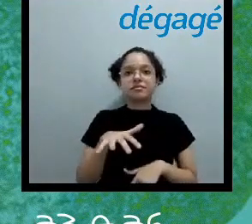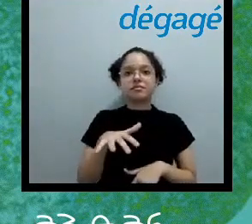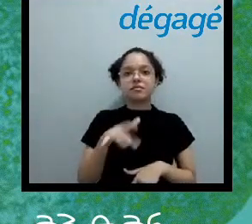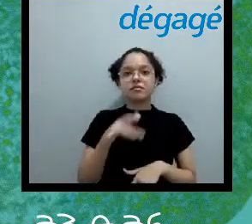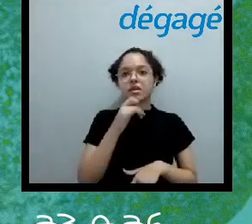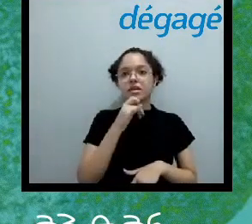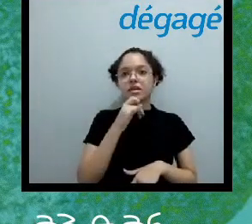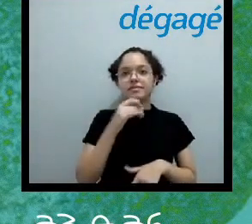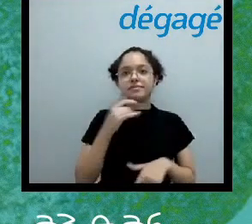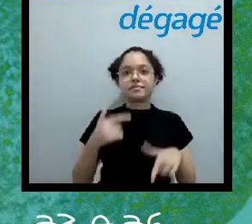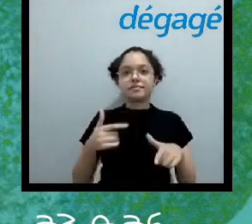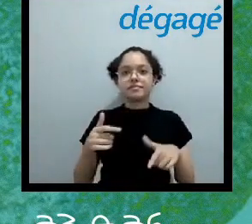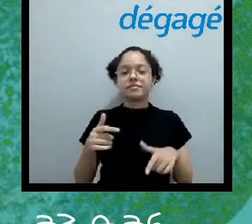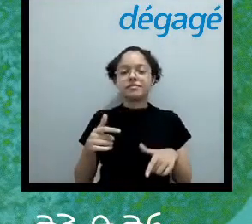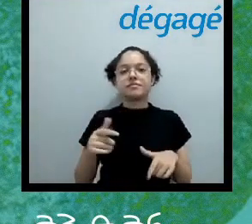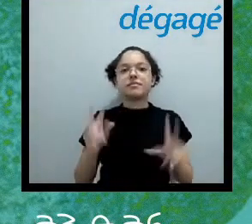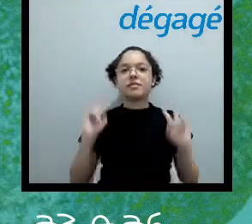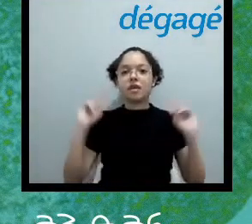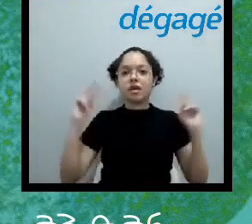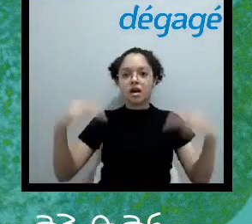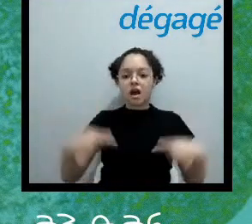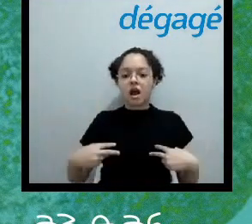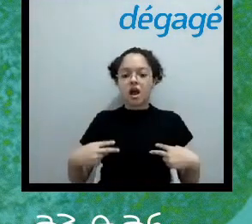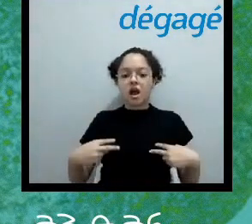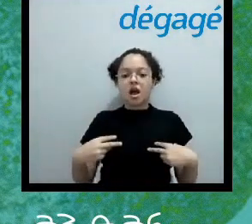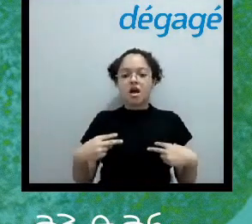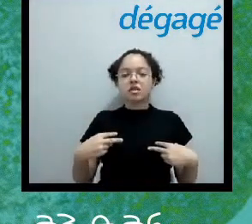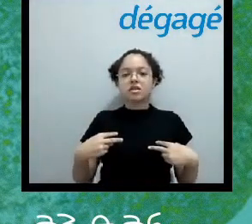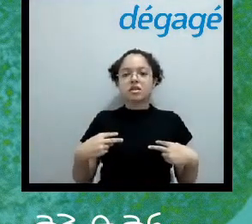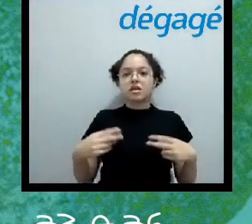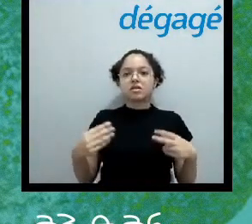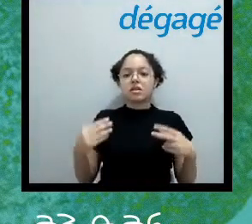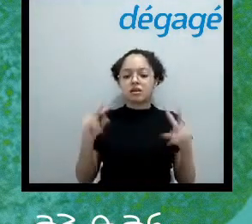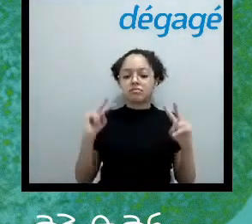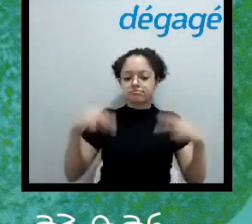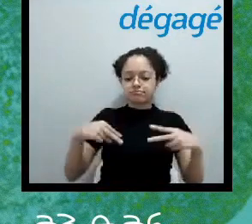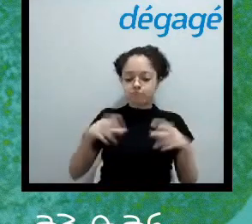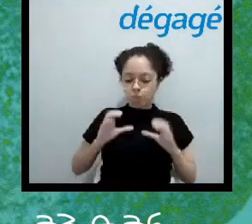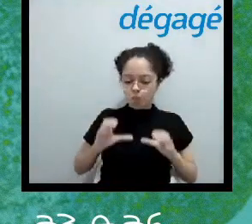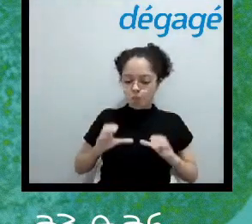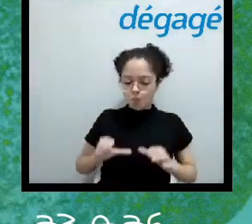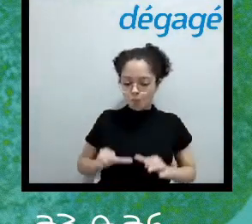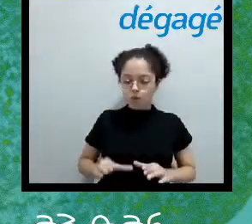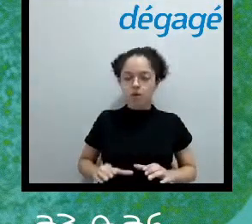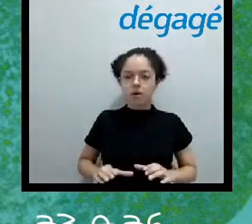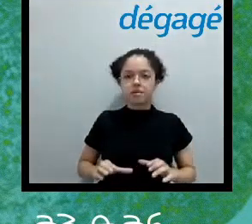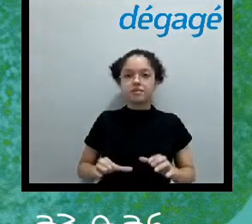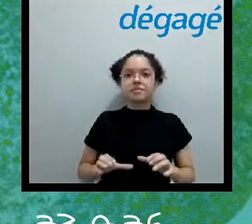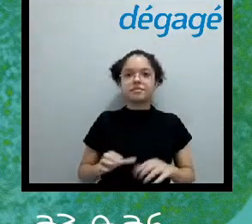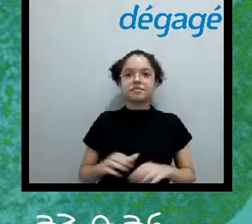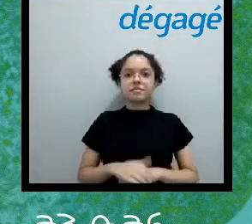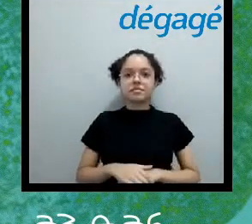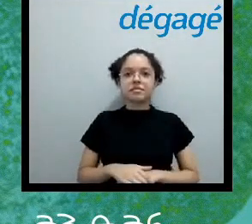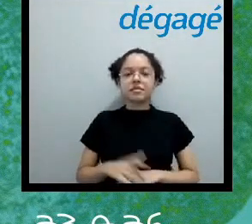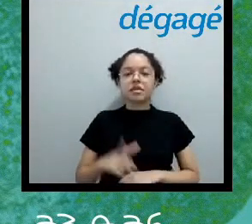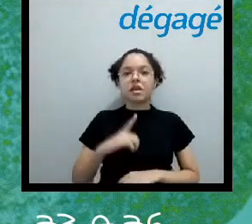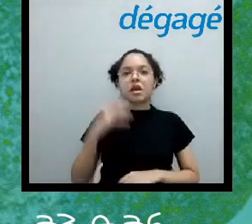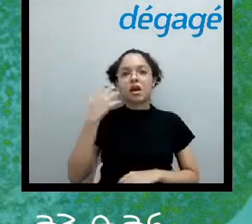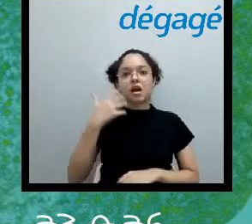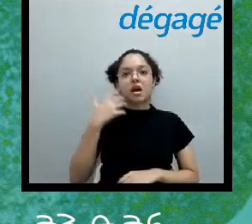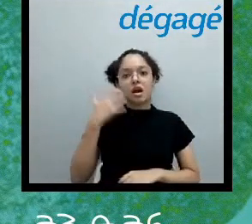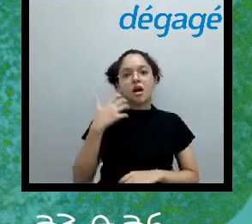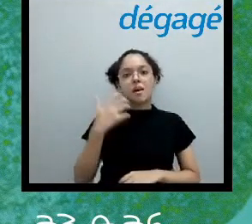só que ela não está sendo do jeito que você esperava. Então, diminui o ego. Tem uma música de um amigo meu, Elvis Marlon, que